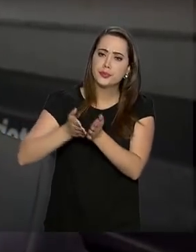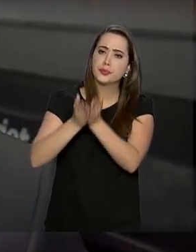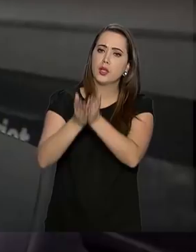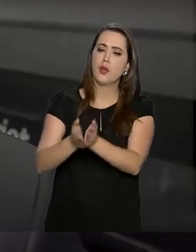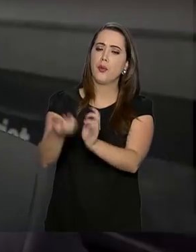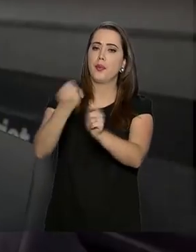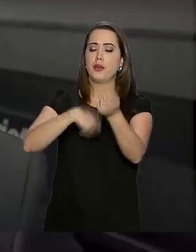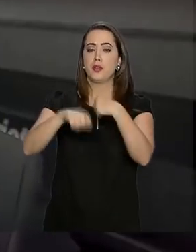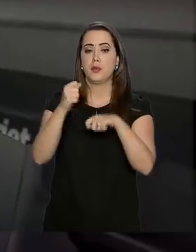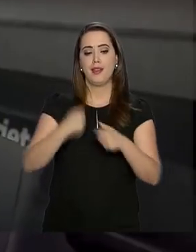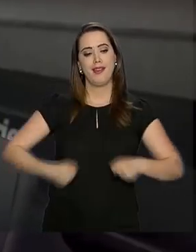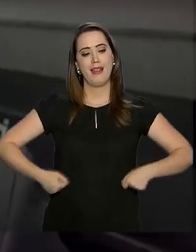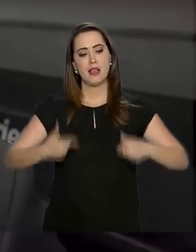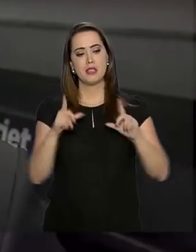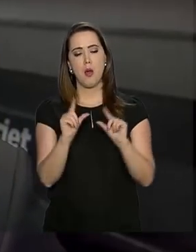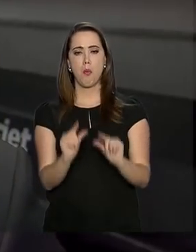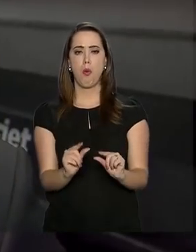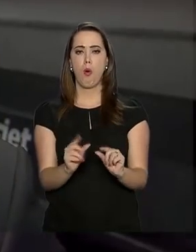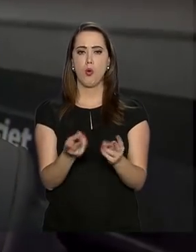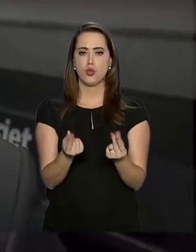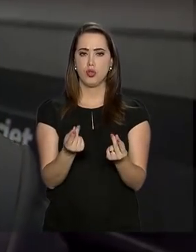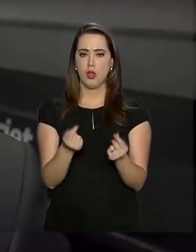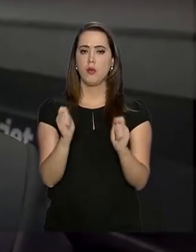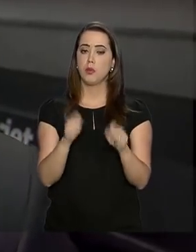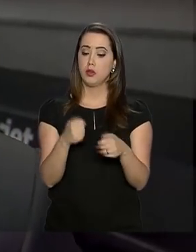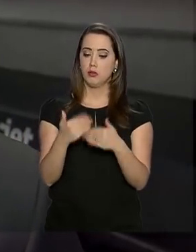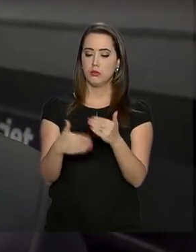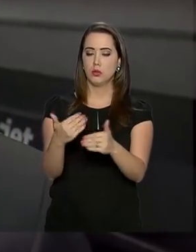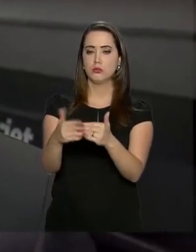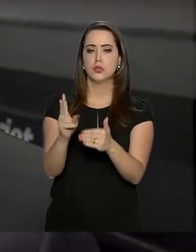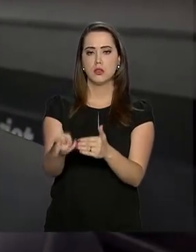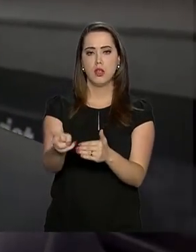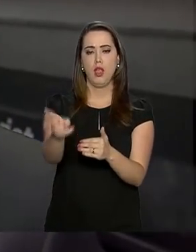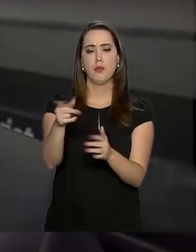ou seja, gastar pouco dinheiro para poder manter as embarcações operativas.